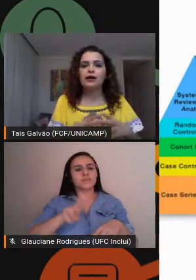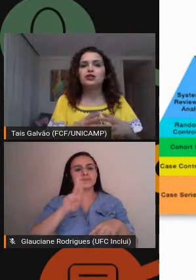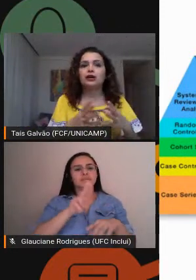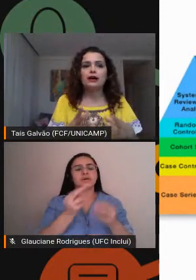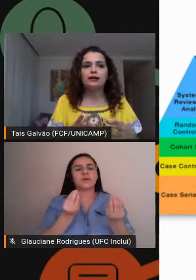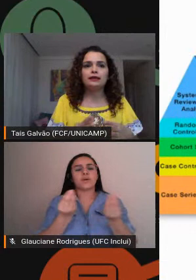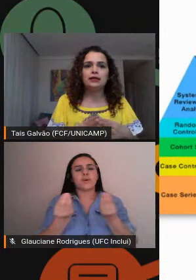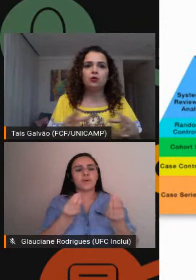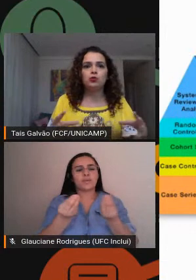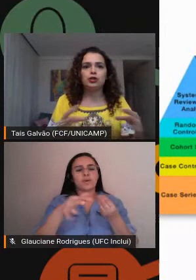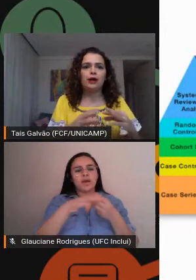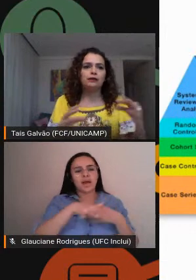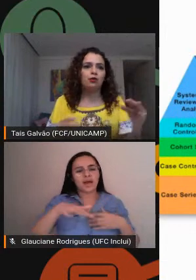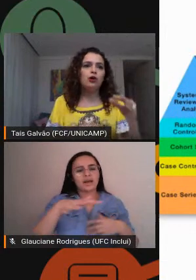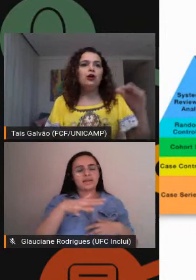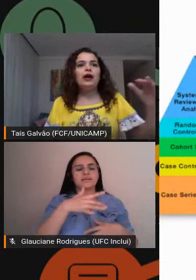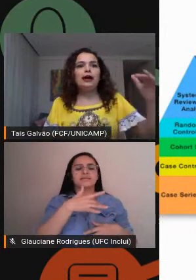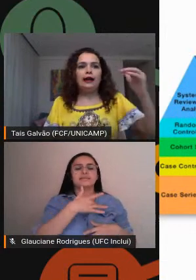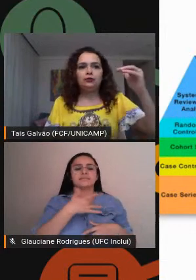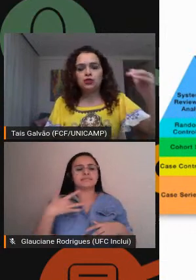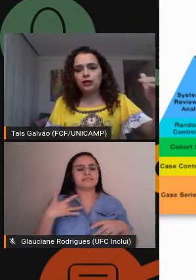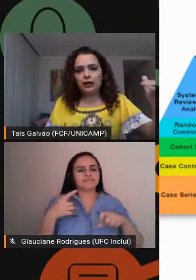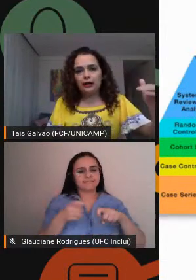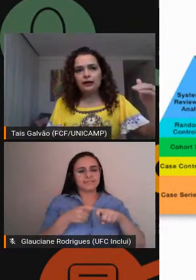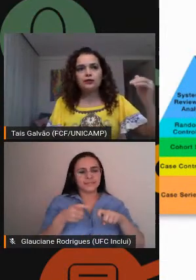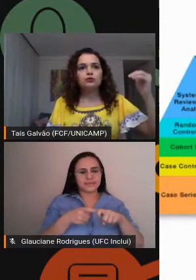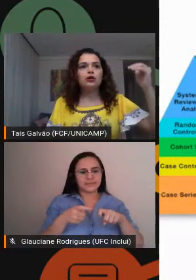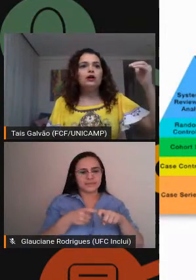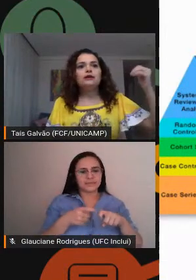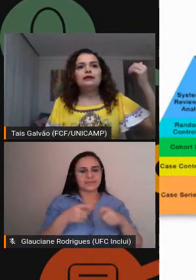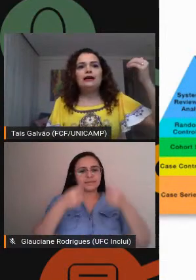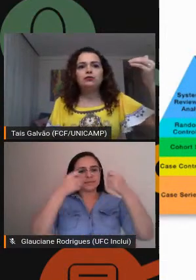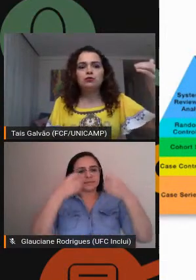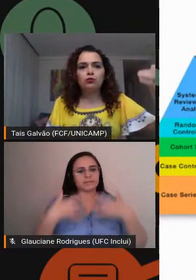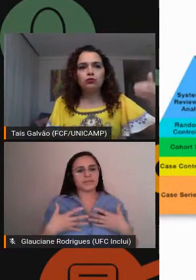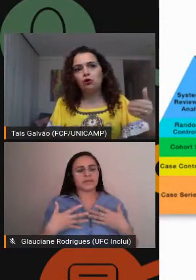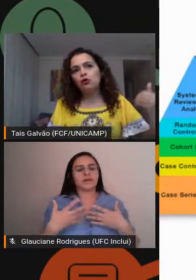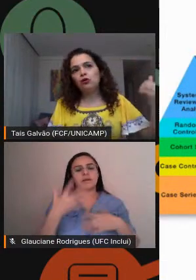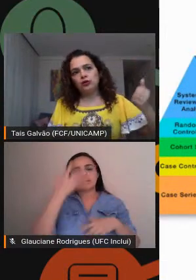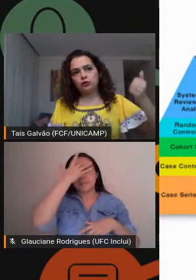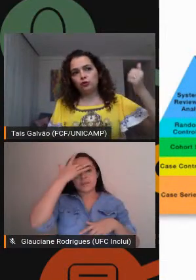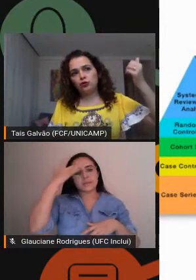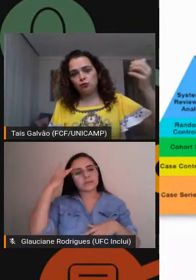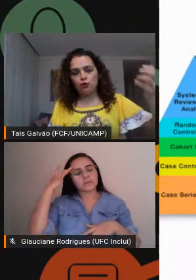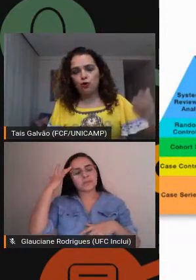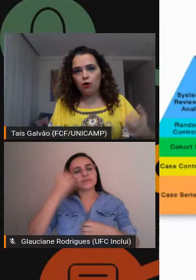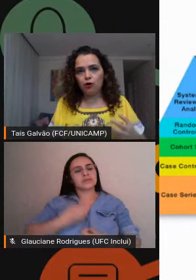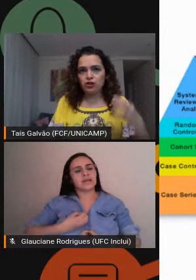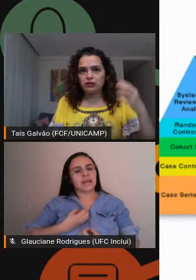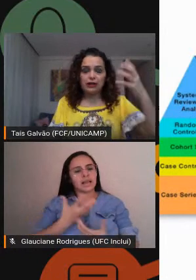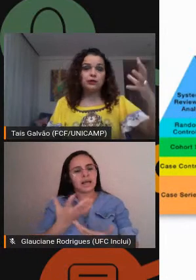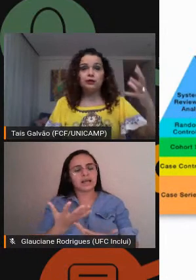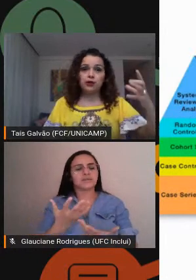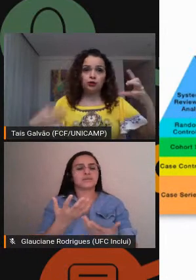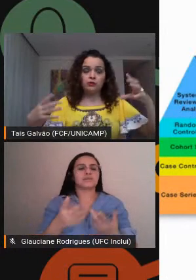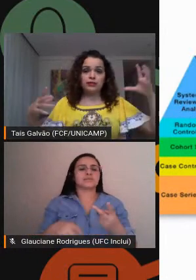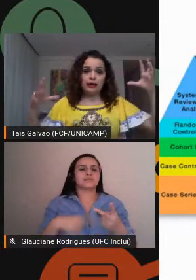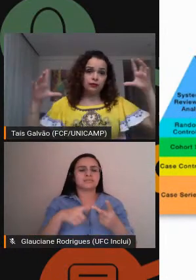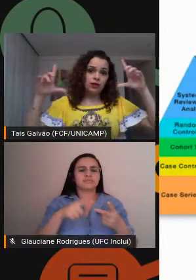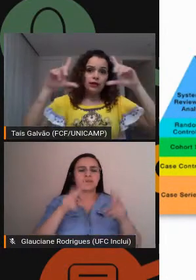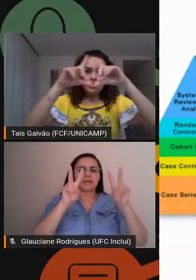na área médica, na área da saúde, né? Então, relatos de caso, casos controle, estudos de coorte, ensaio